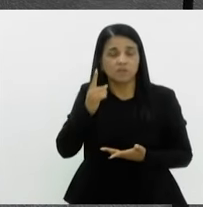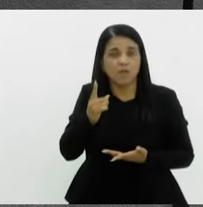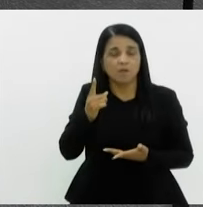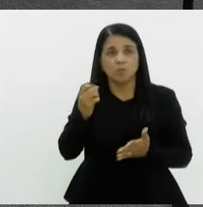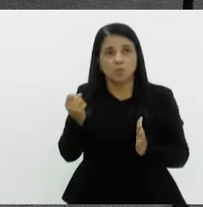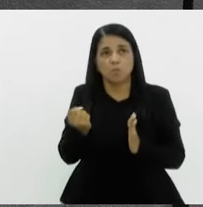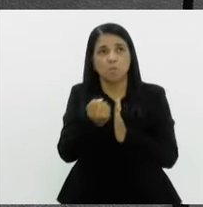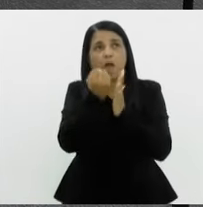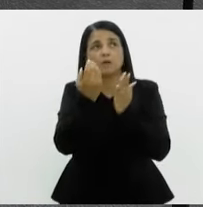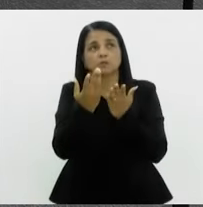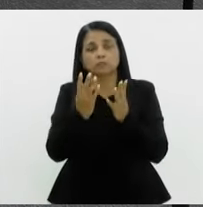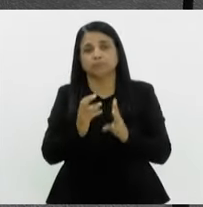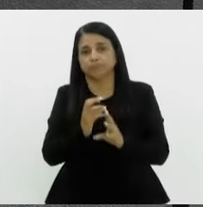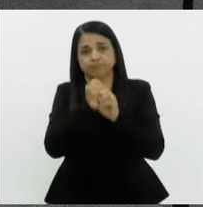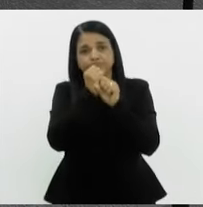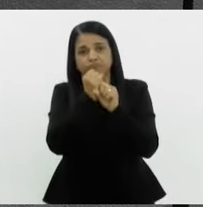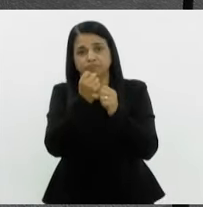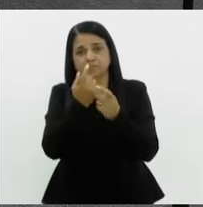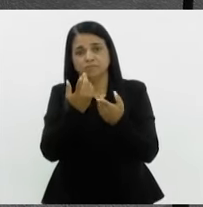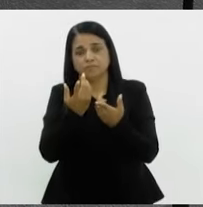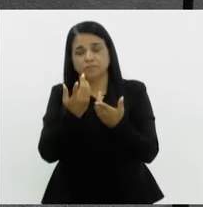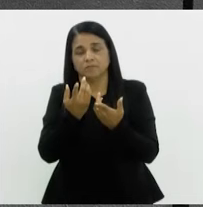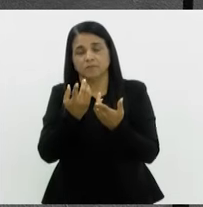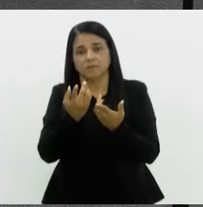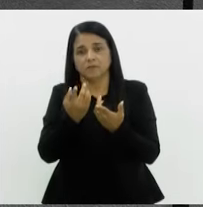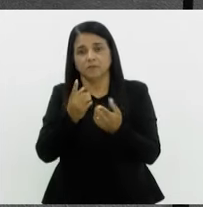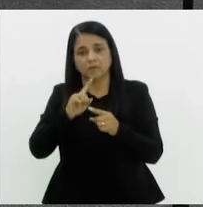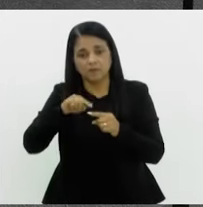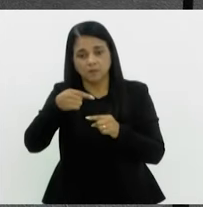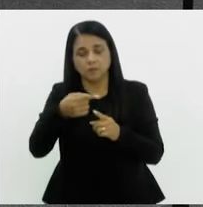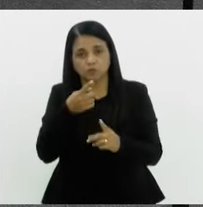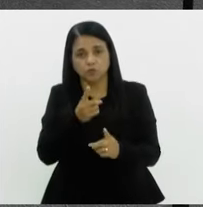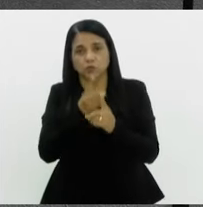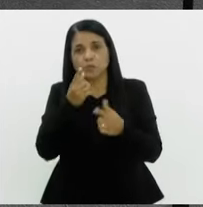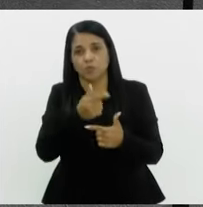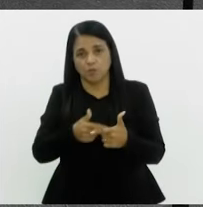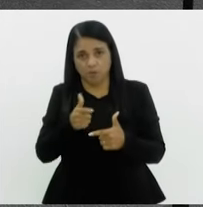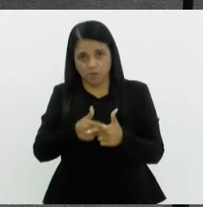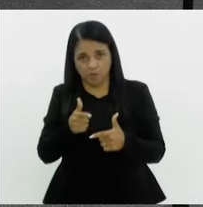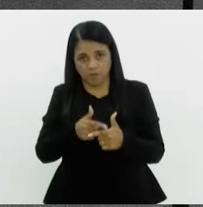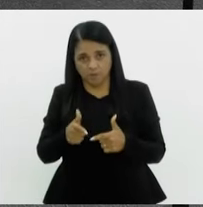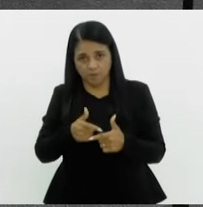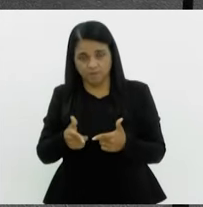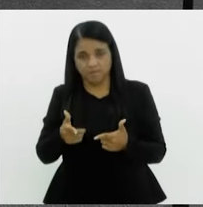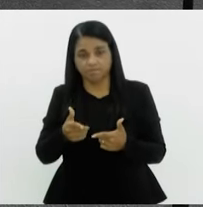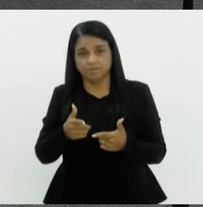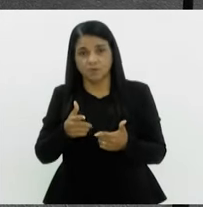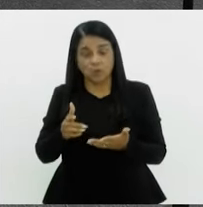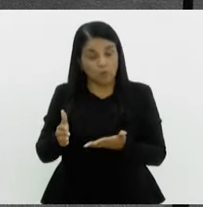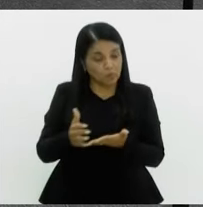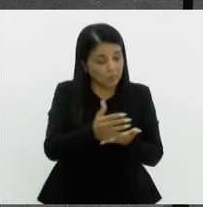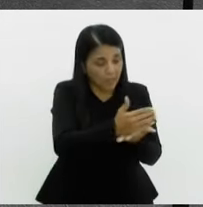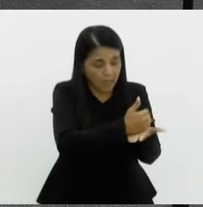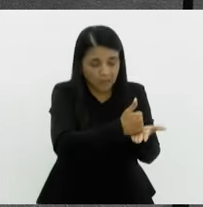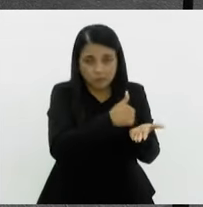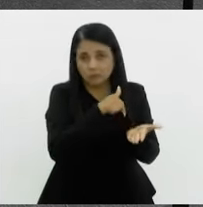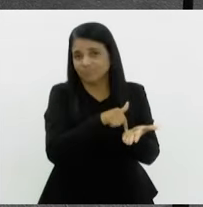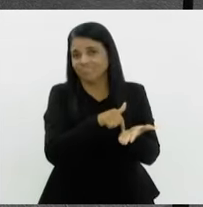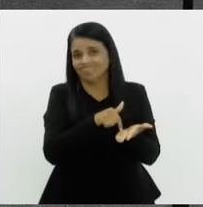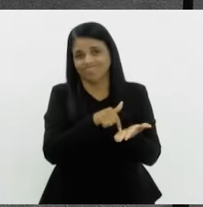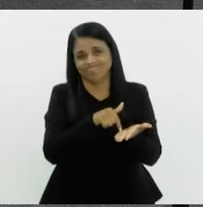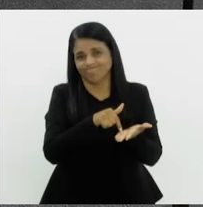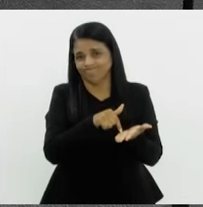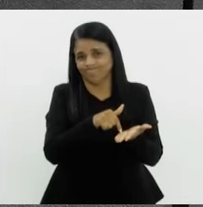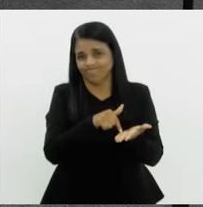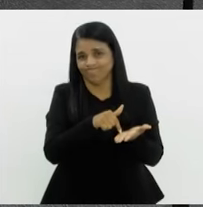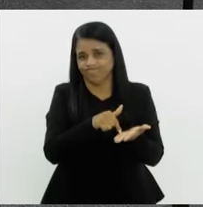impactos outrora a descoberta do problema. Né? Isso é um dado que nós não podemos